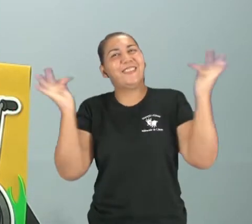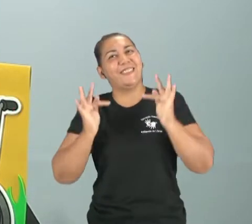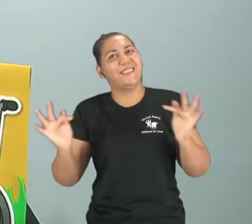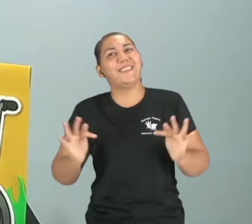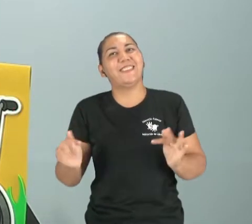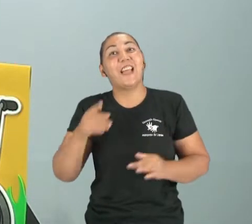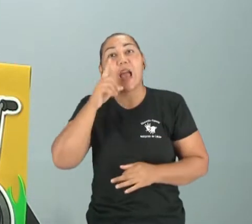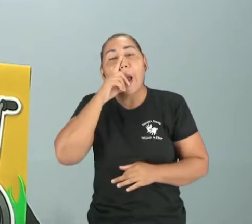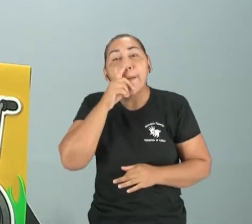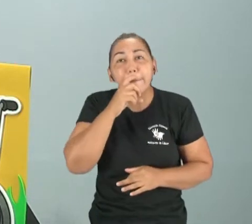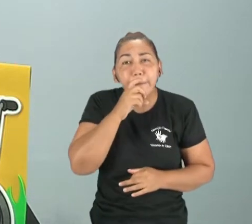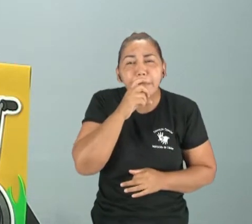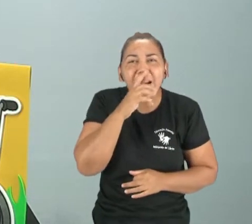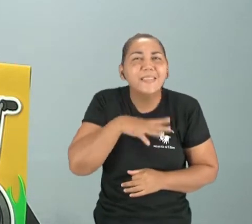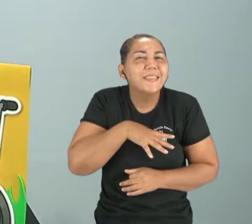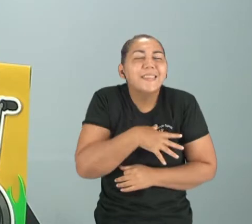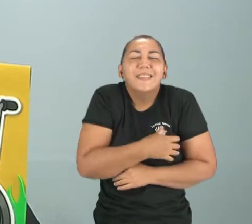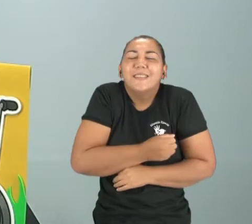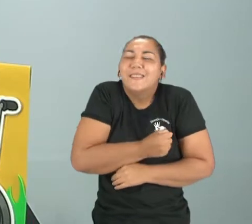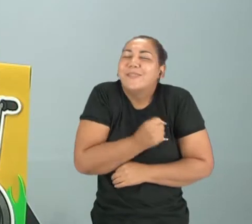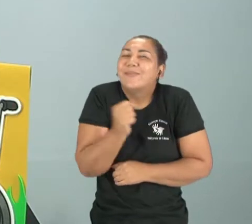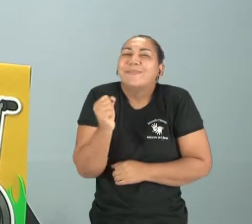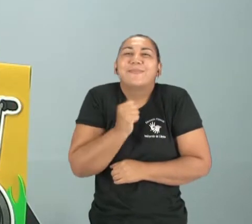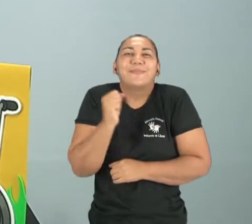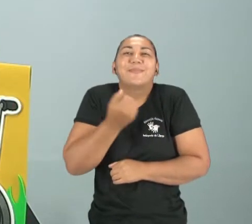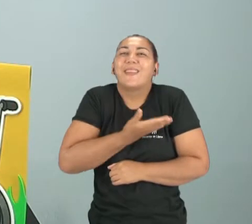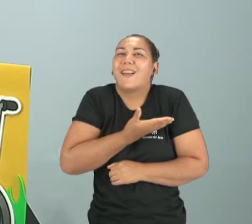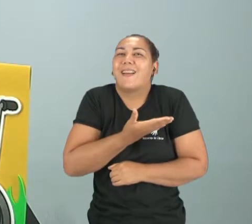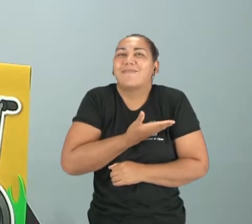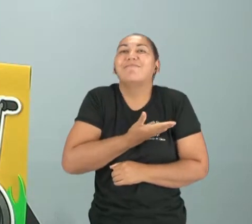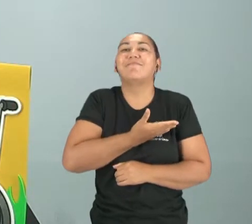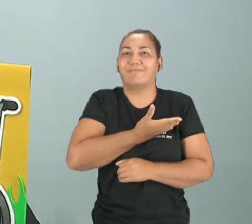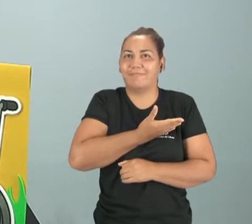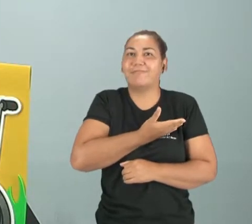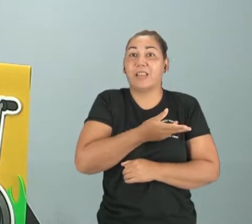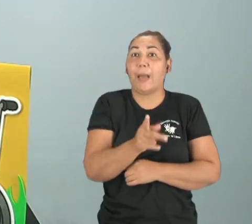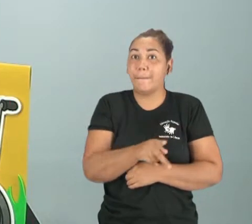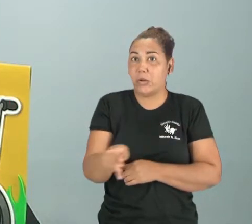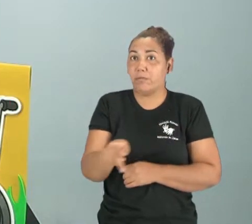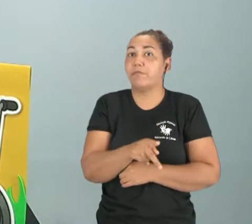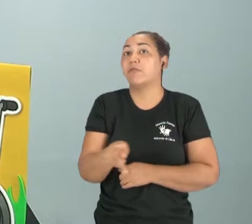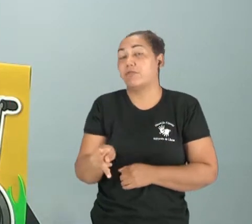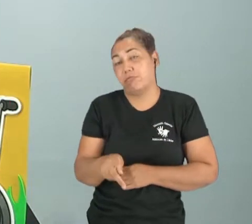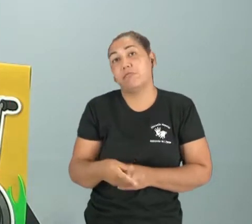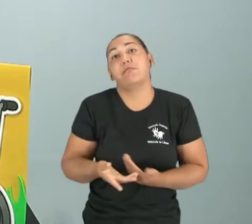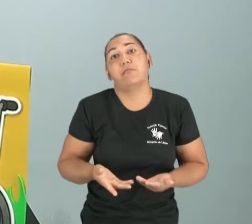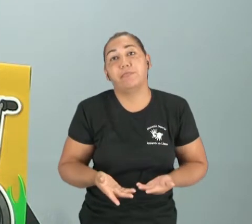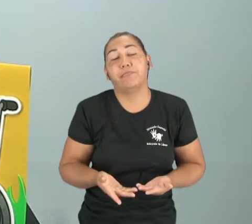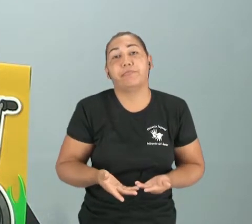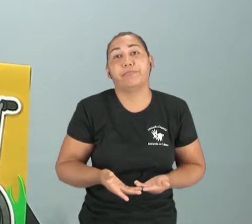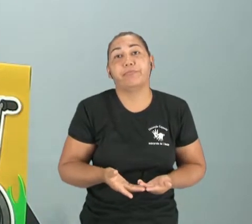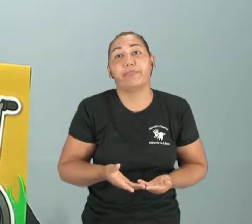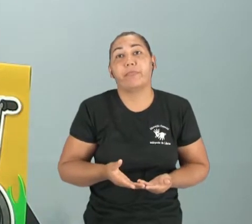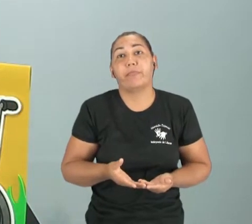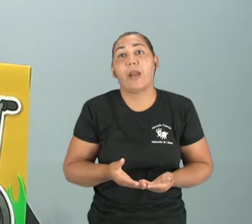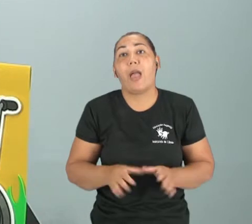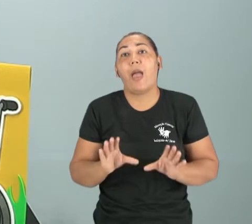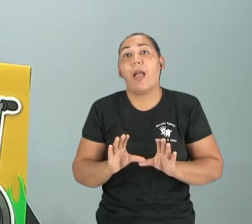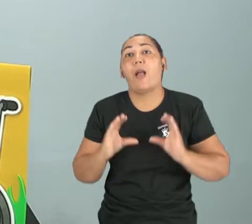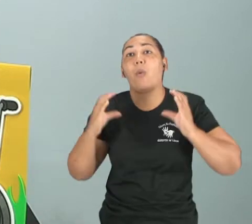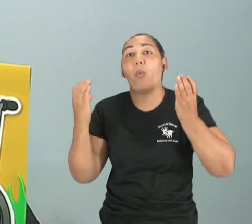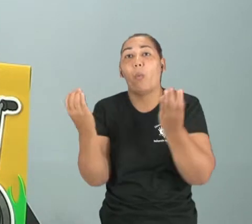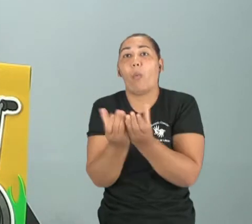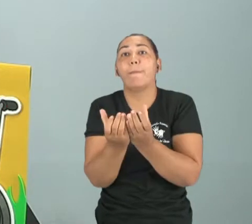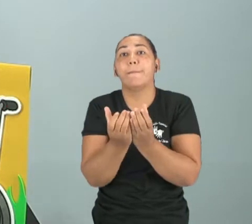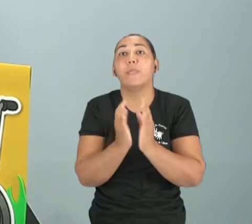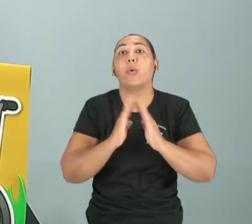dele amam ele, os seus colegas, a professora, né? A comunidade